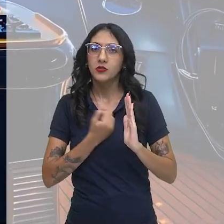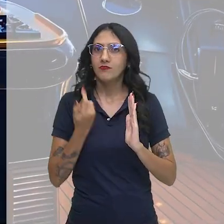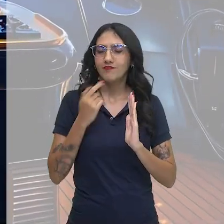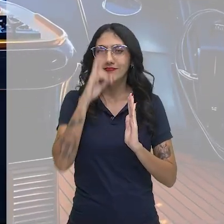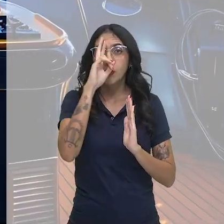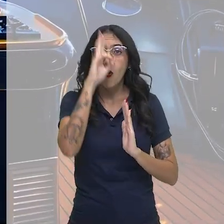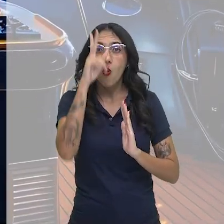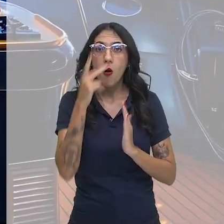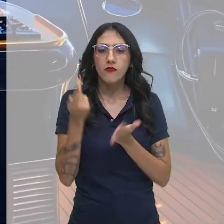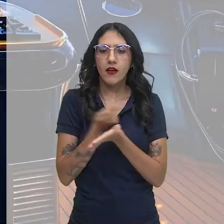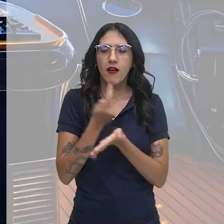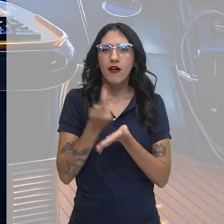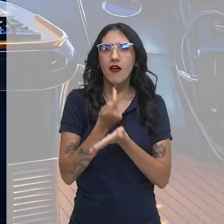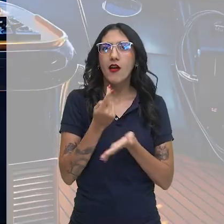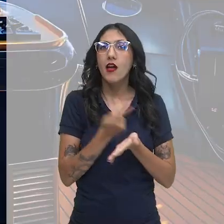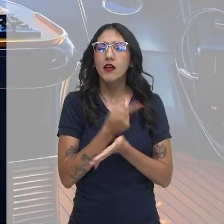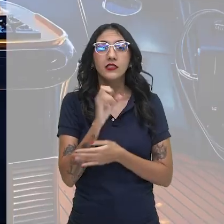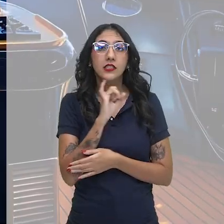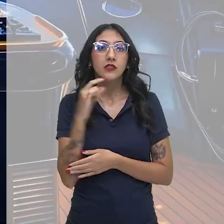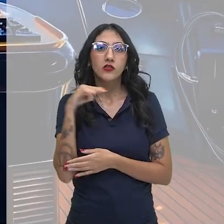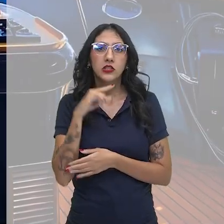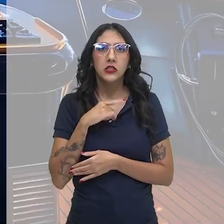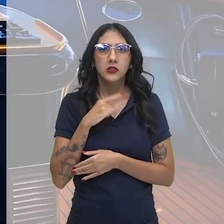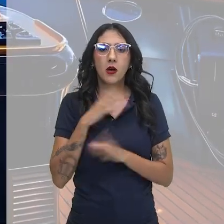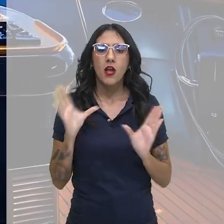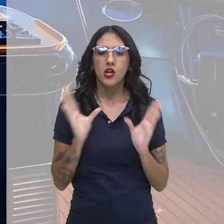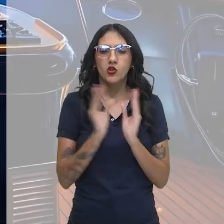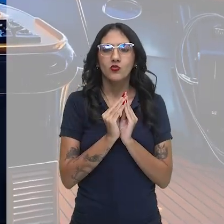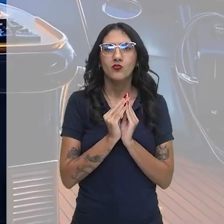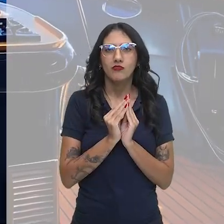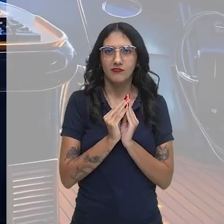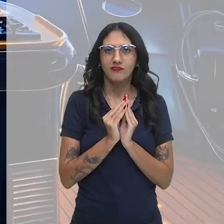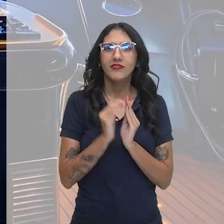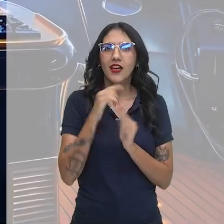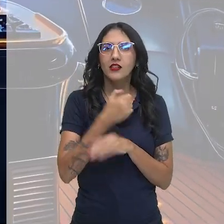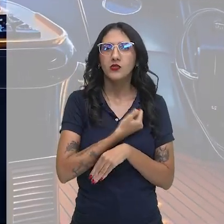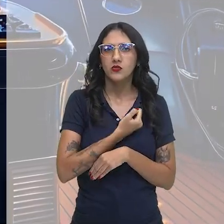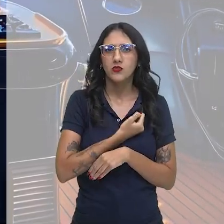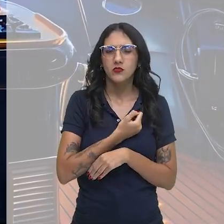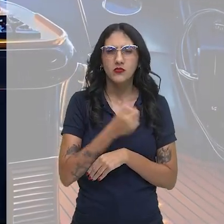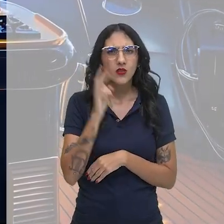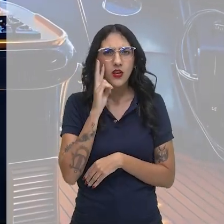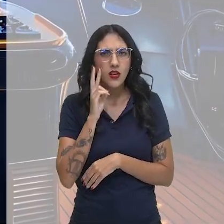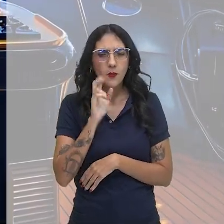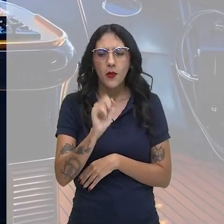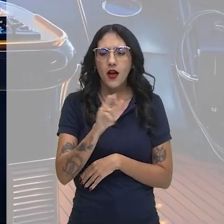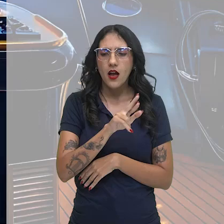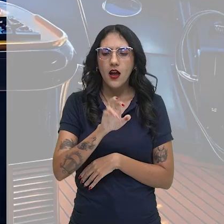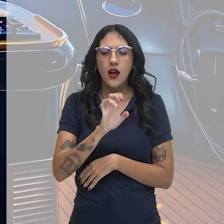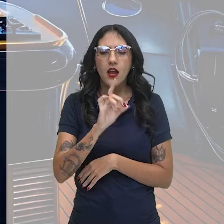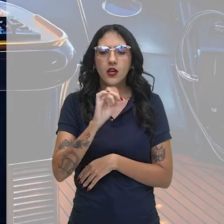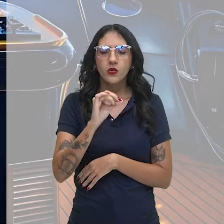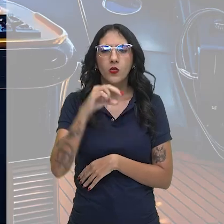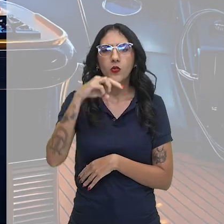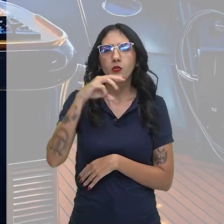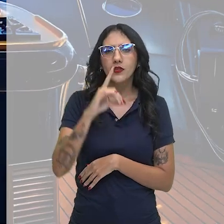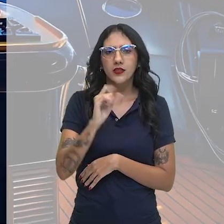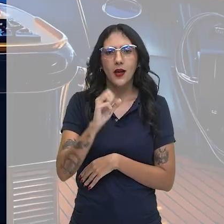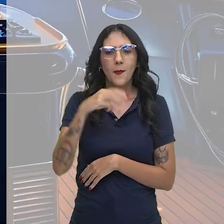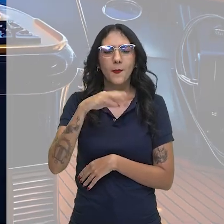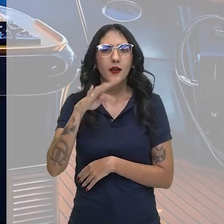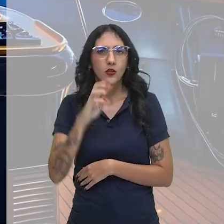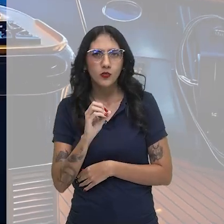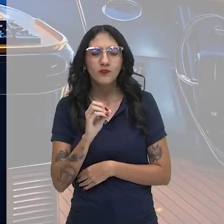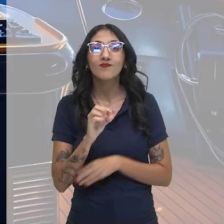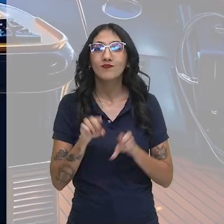erros do que você fazer esse arredondamento. Eu já falei que é arredondamento. Então, vamos